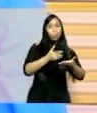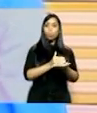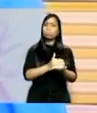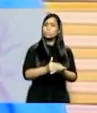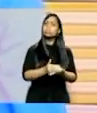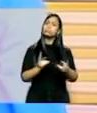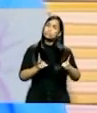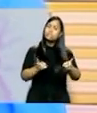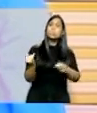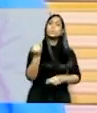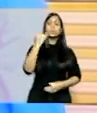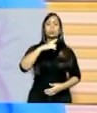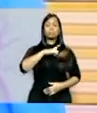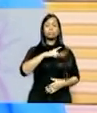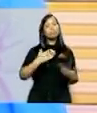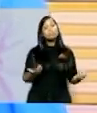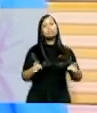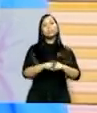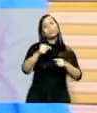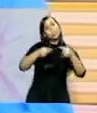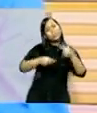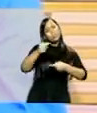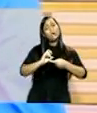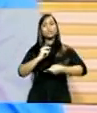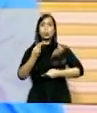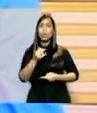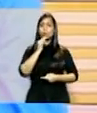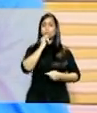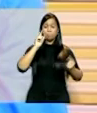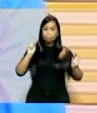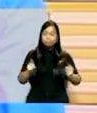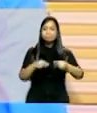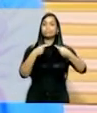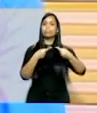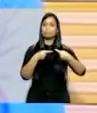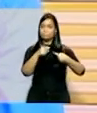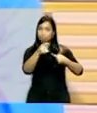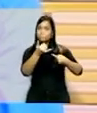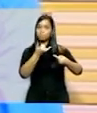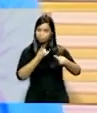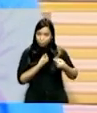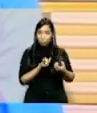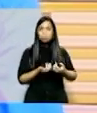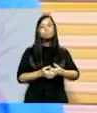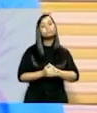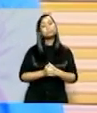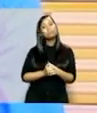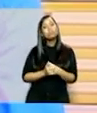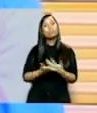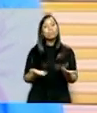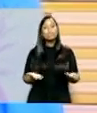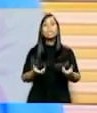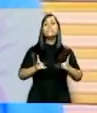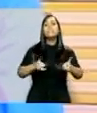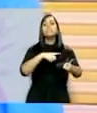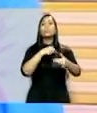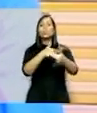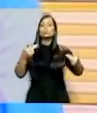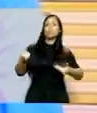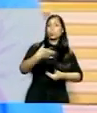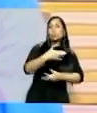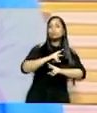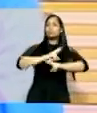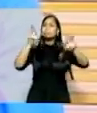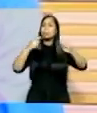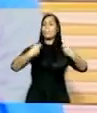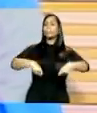é sempre muito importante. E o debate ou o embate, né, conforme você disse, eu acho que ele sempre traz algo novo, algo diferente,